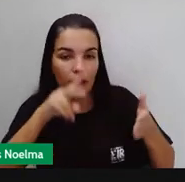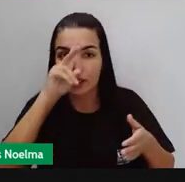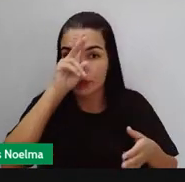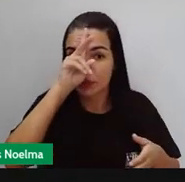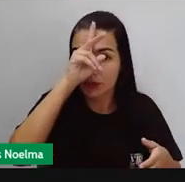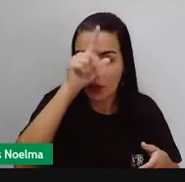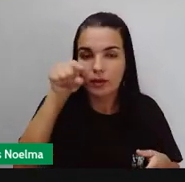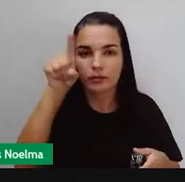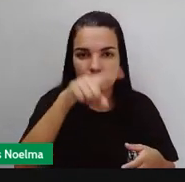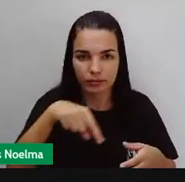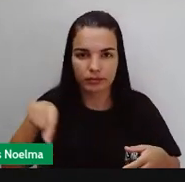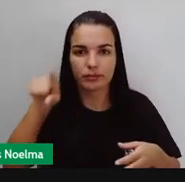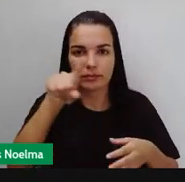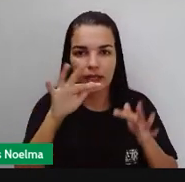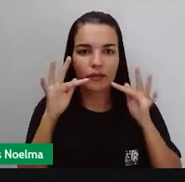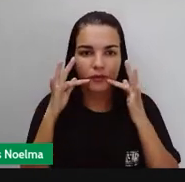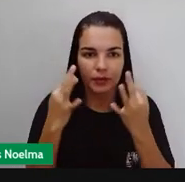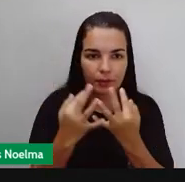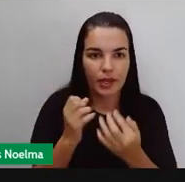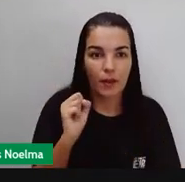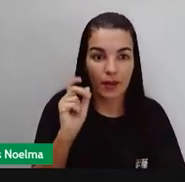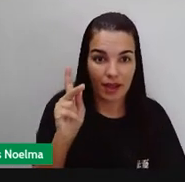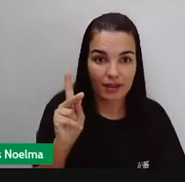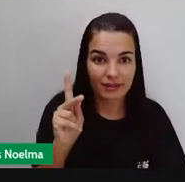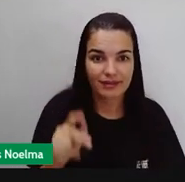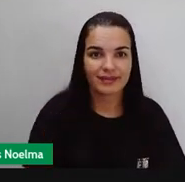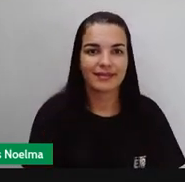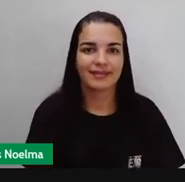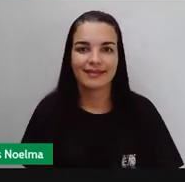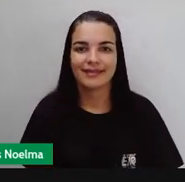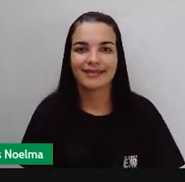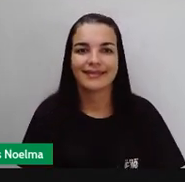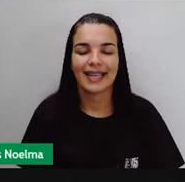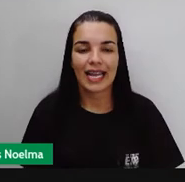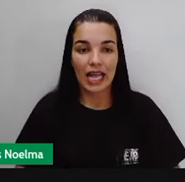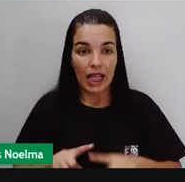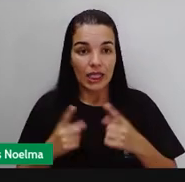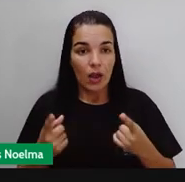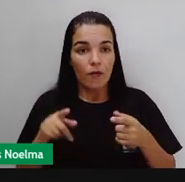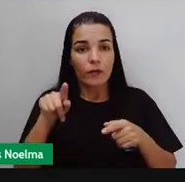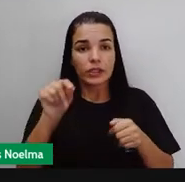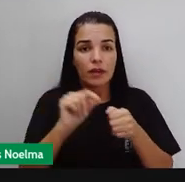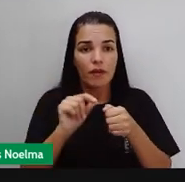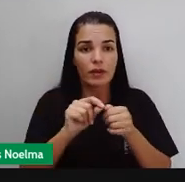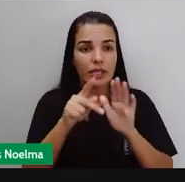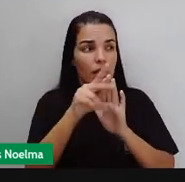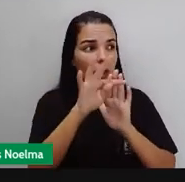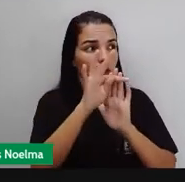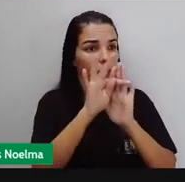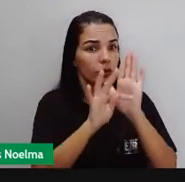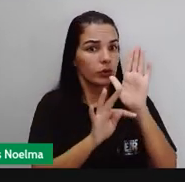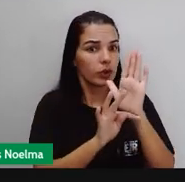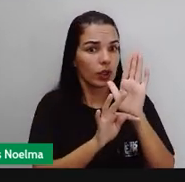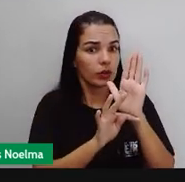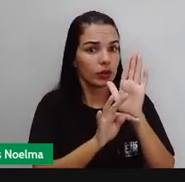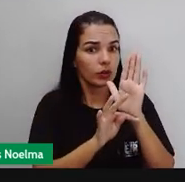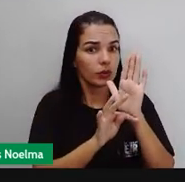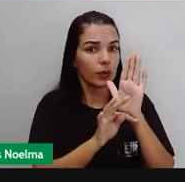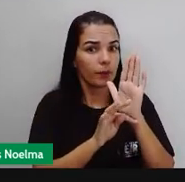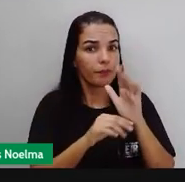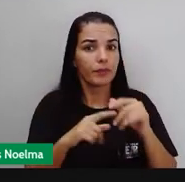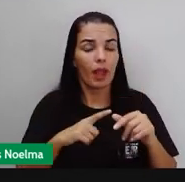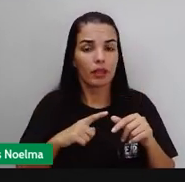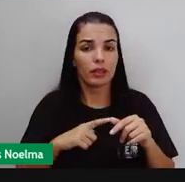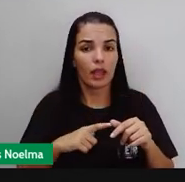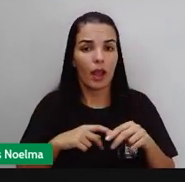história da família que migrou, certo? Nessa produção textual, a